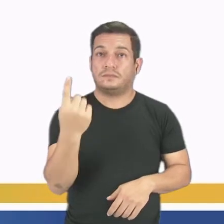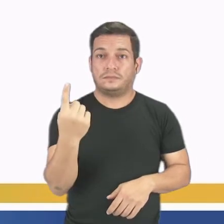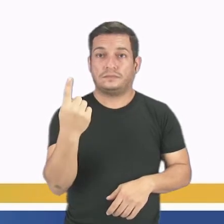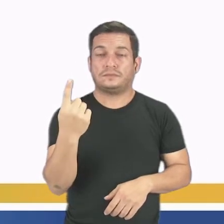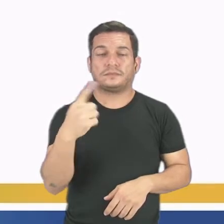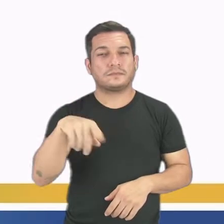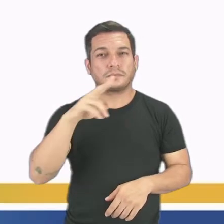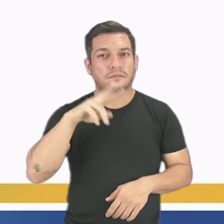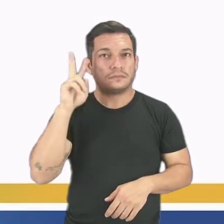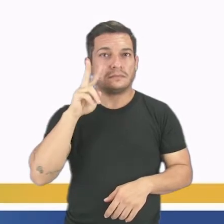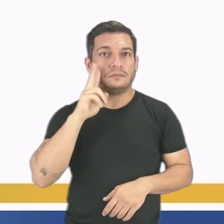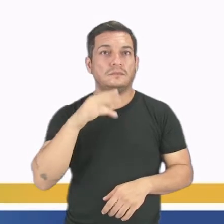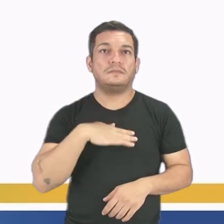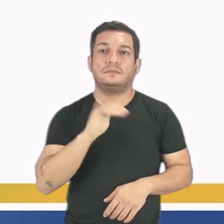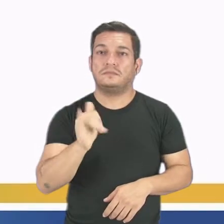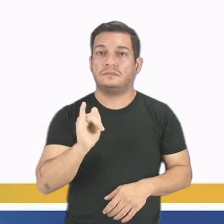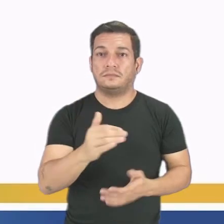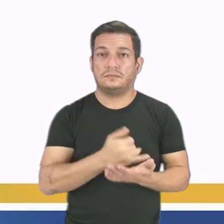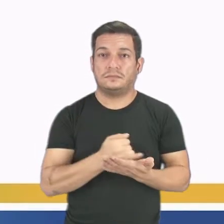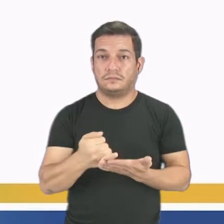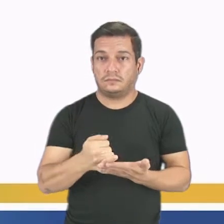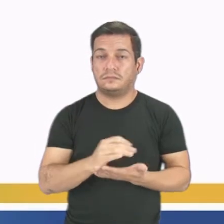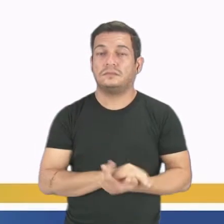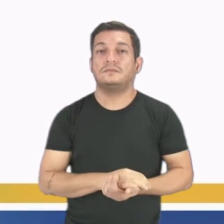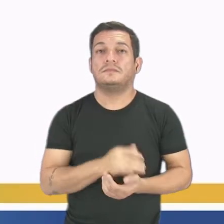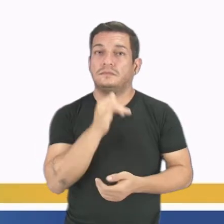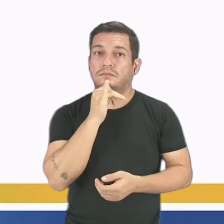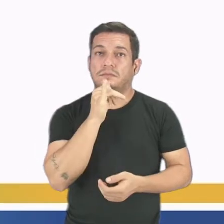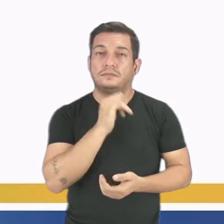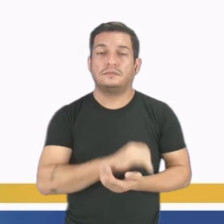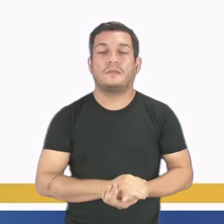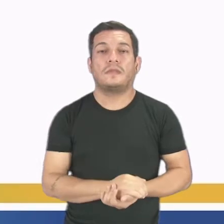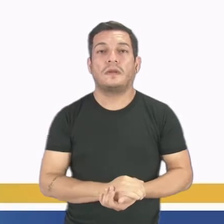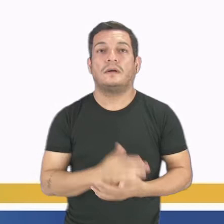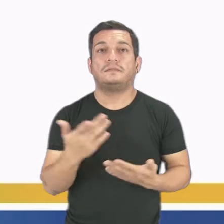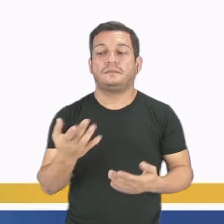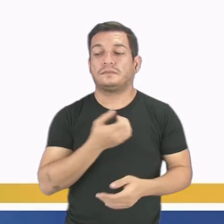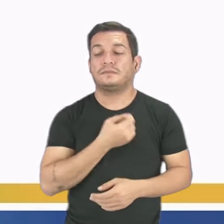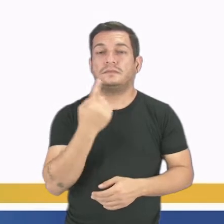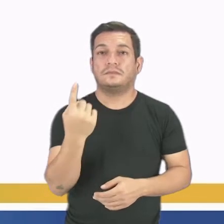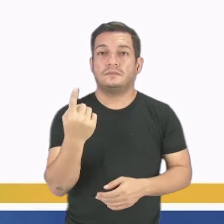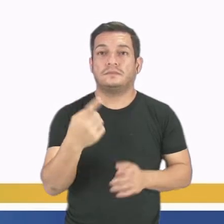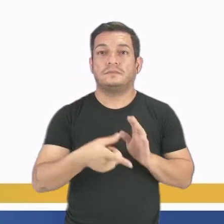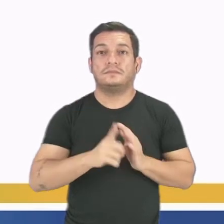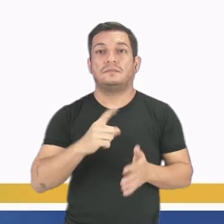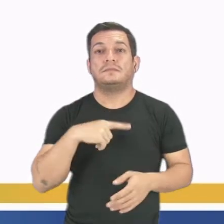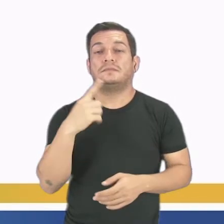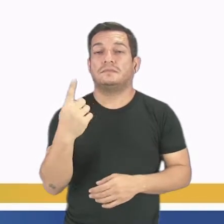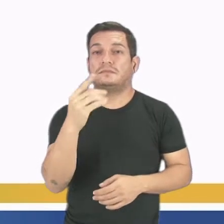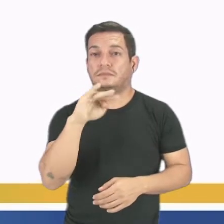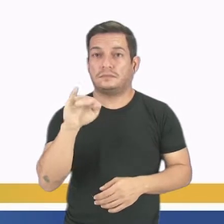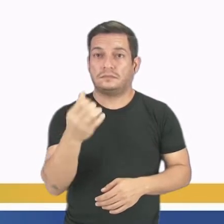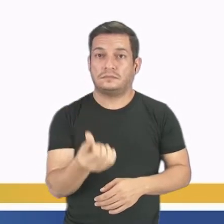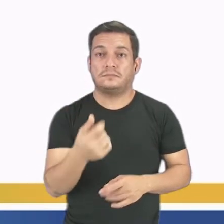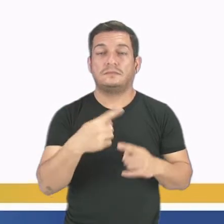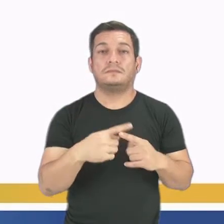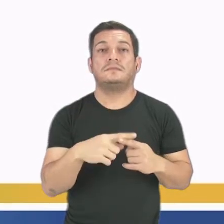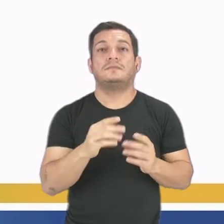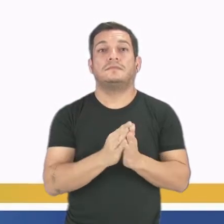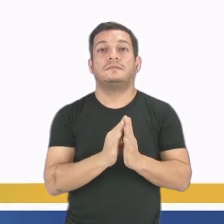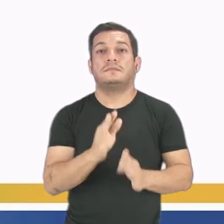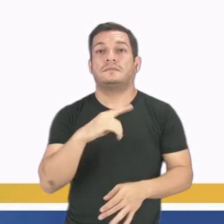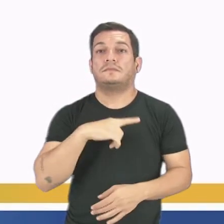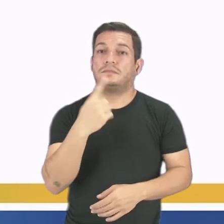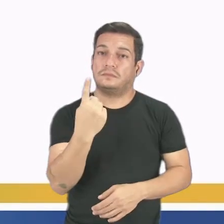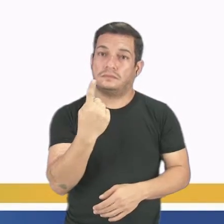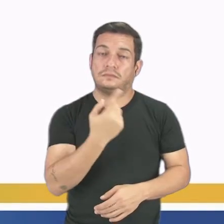1? Você lembra que eu comentei isso no início desse exemplo? Então, número 1, antes eu tinha 1/6, porque na face do dado tinha